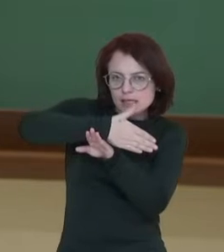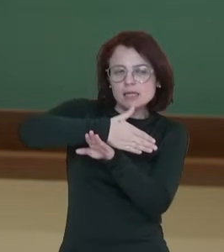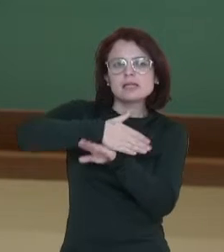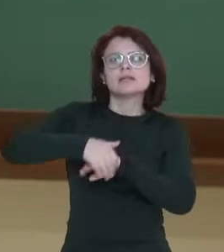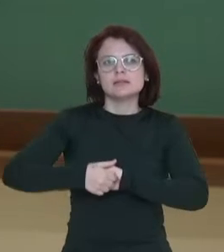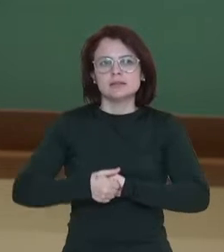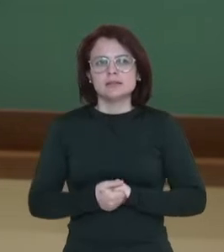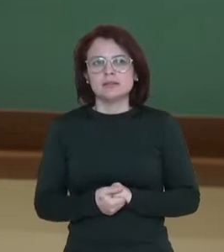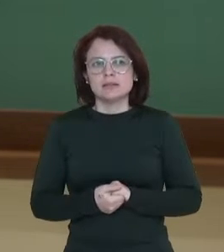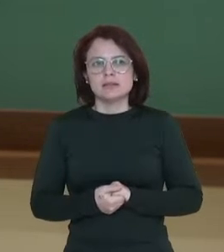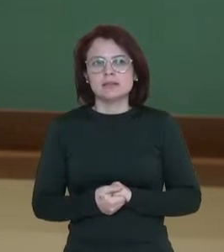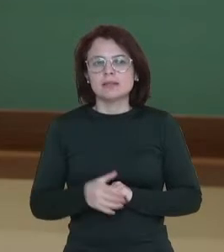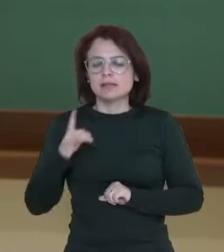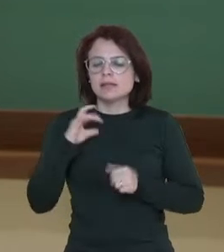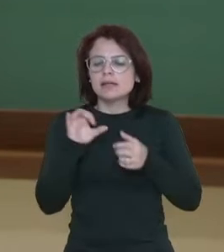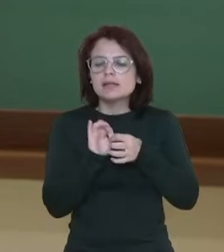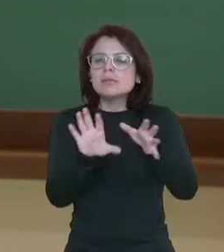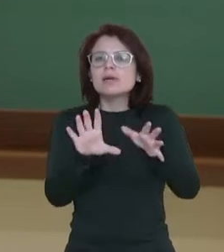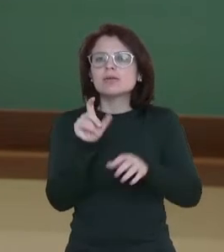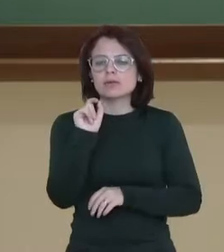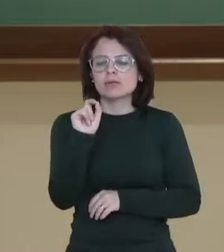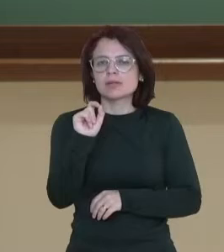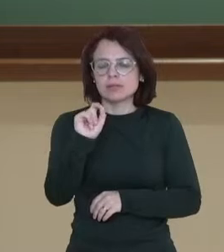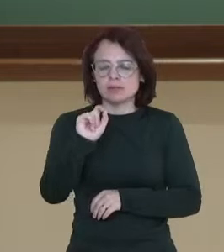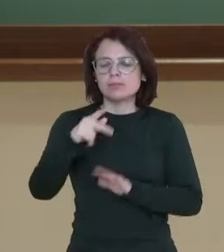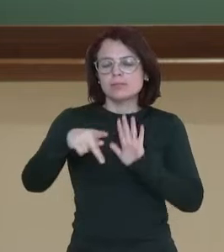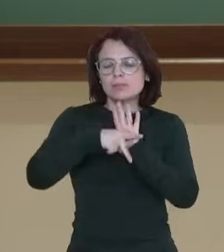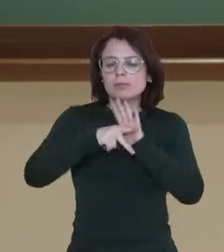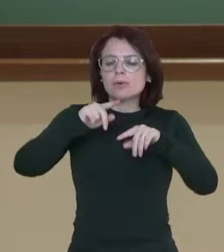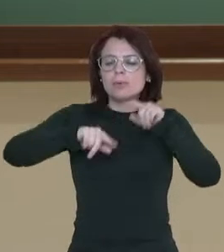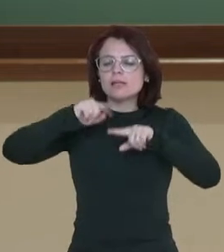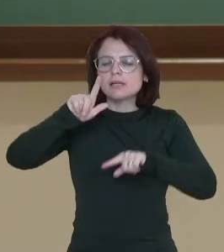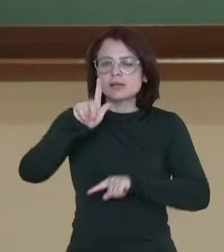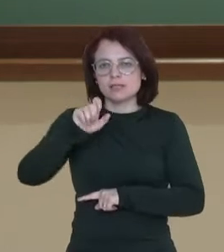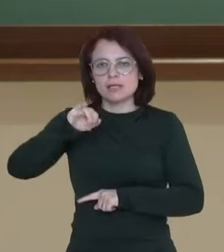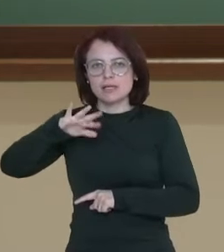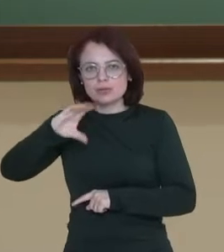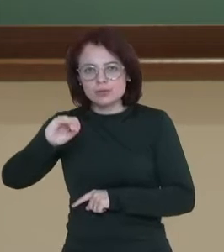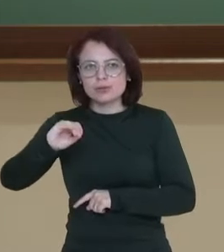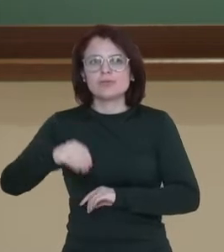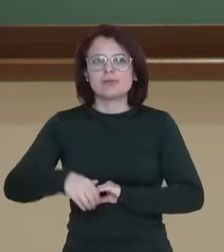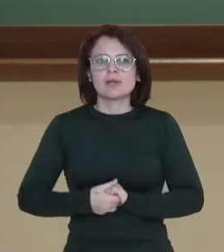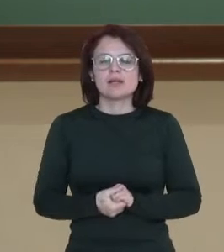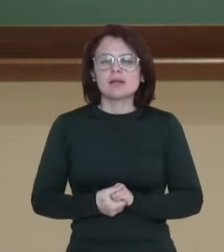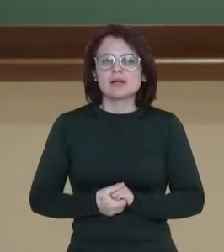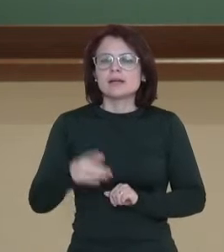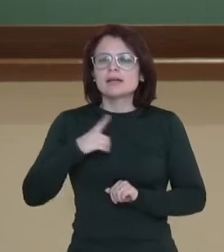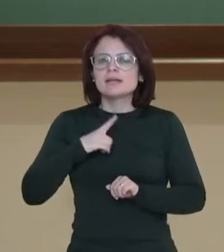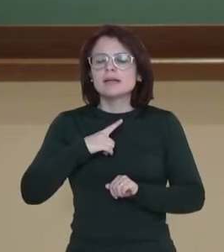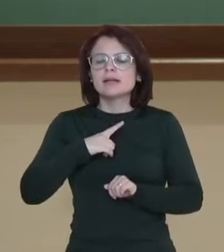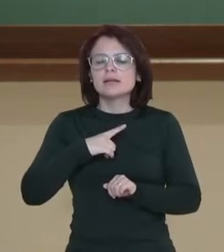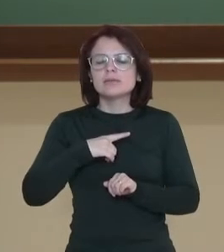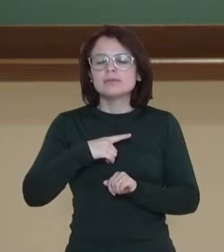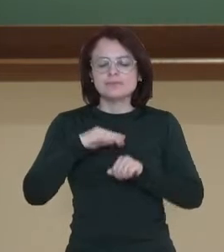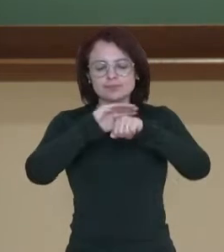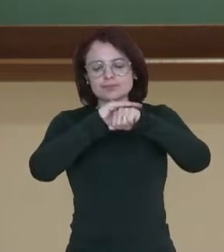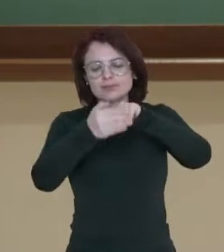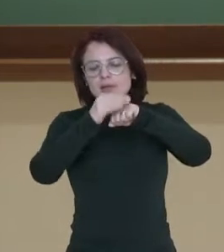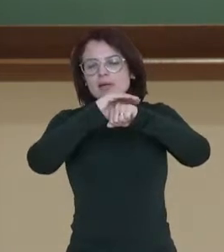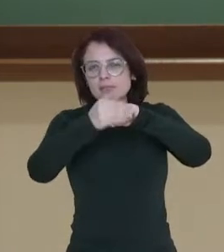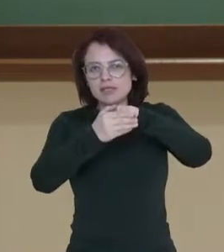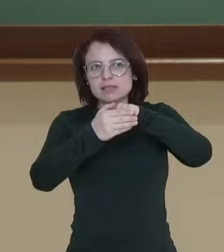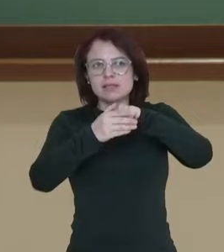feminino, o espermatozoide, ele libera, né, o material genético que está ali no núcleo, na cabeça do espermatozoide, para entrar em contato com o